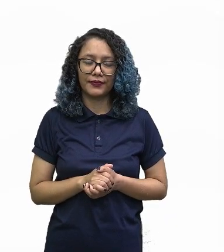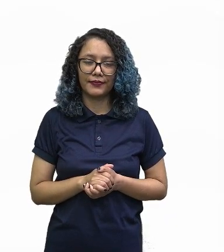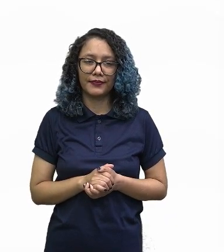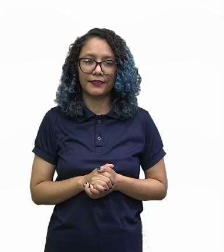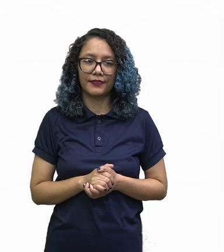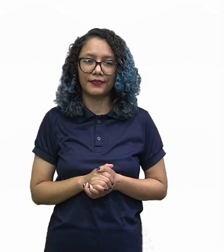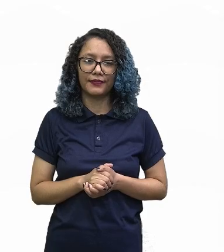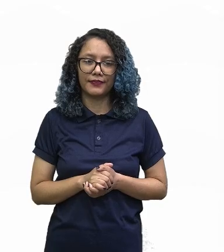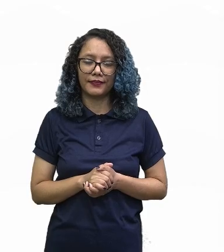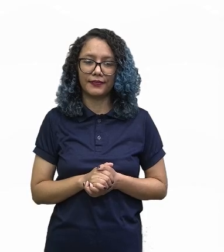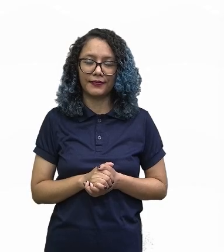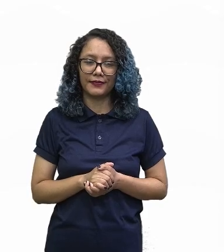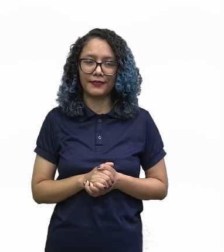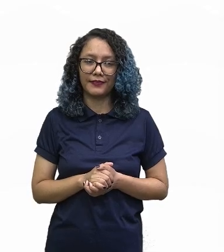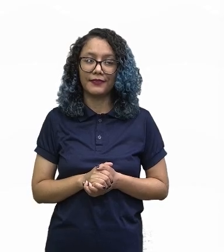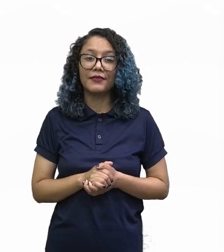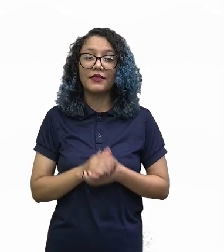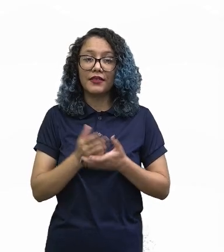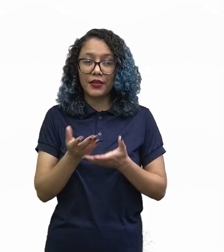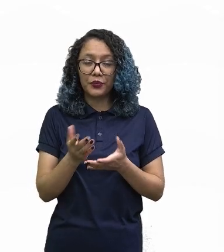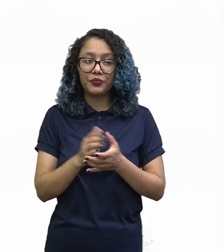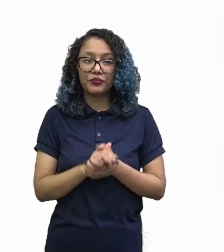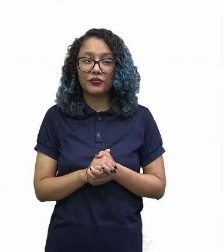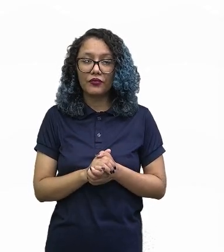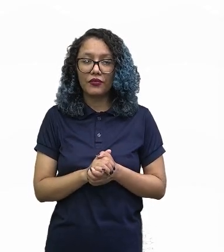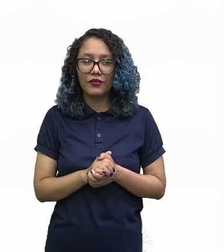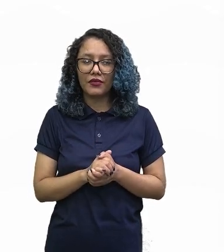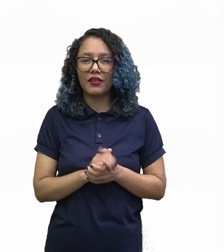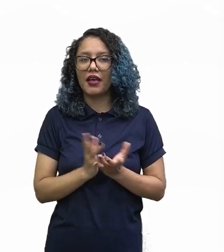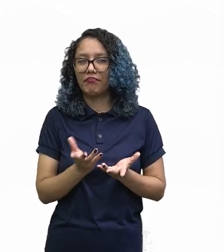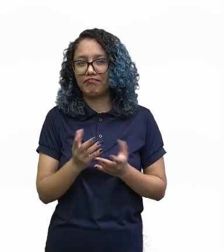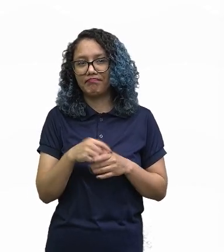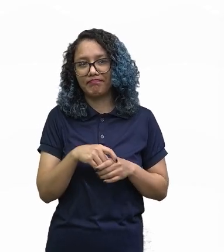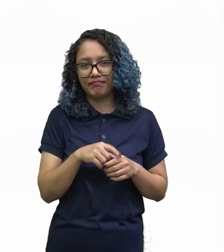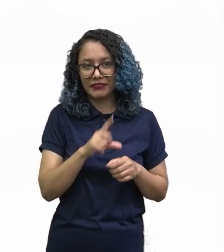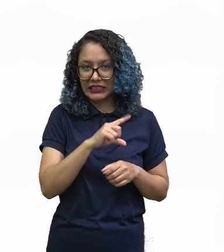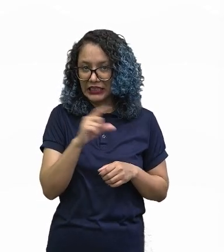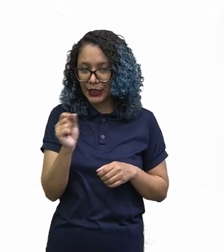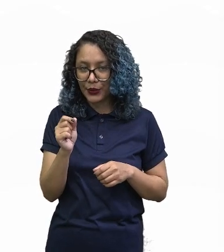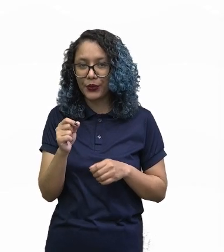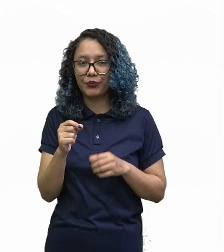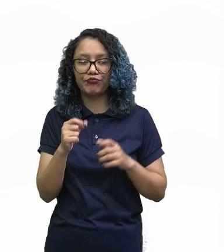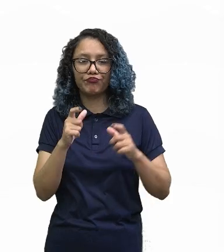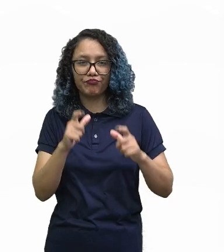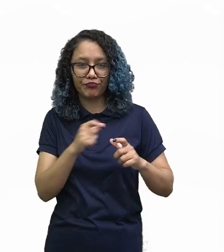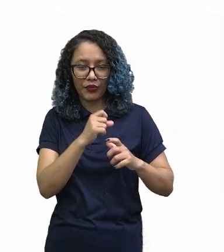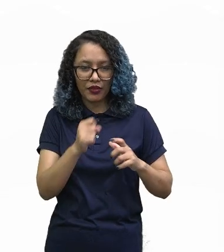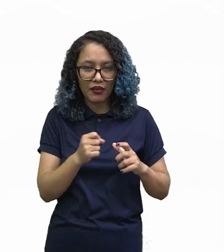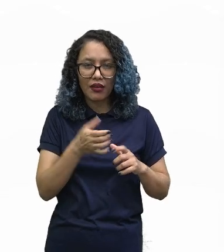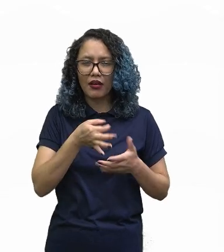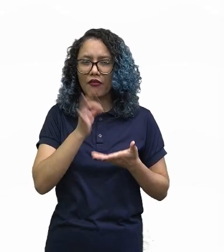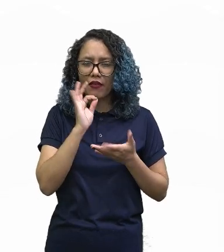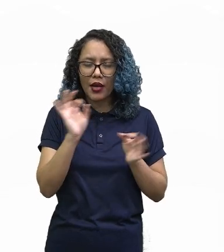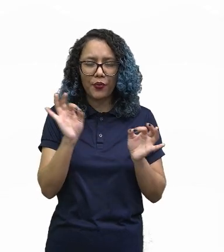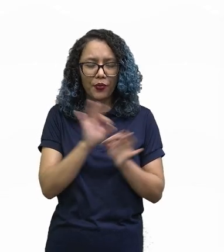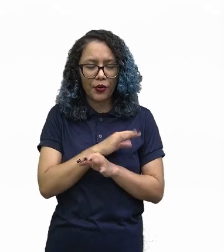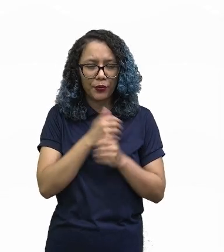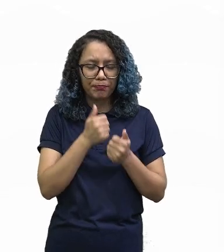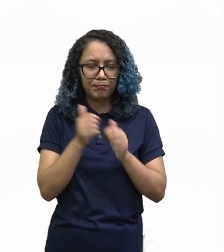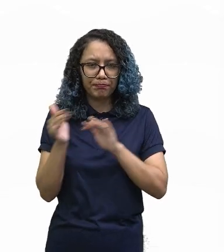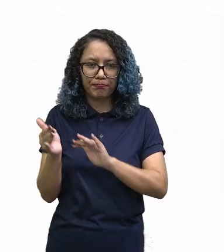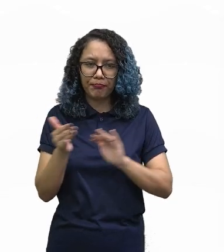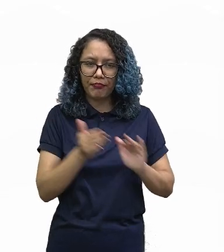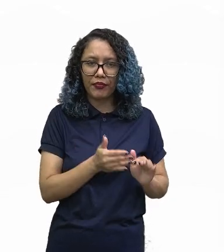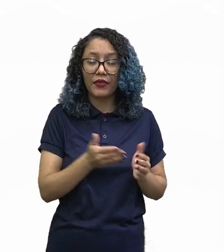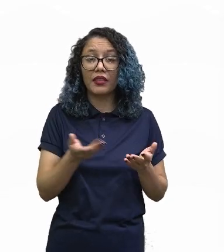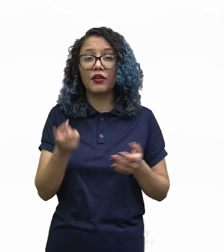Muito bem, olha só. Depois que nós saímos aí da cozinha, já tomamos o nosso café, você percebeu